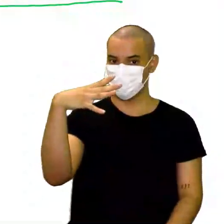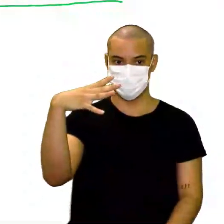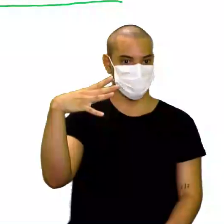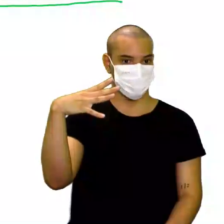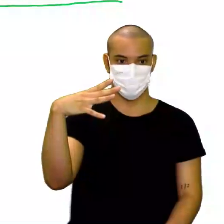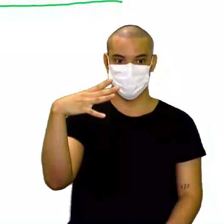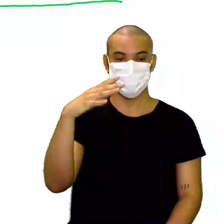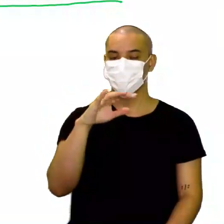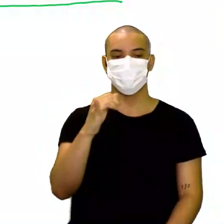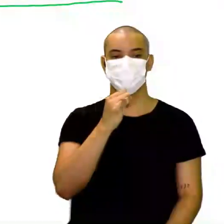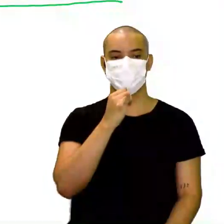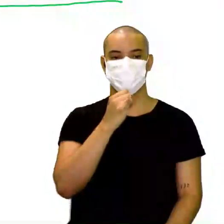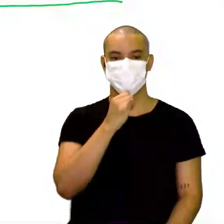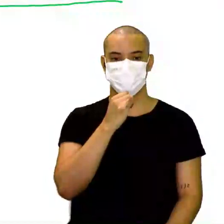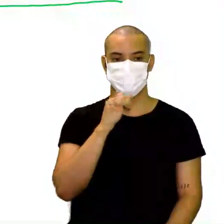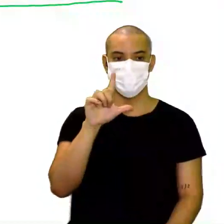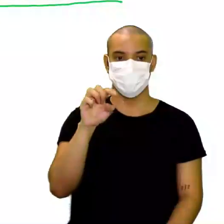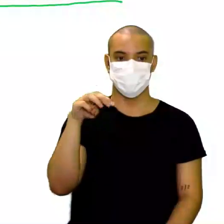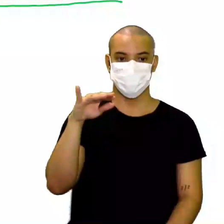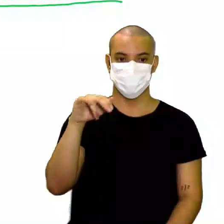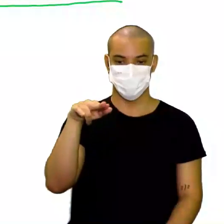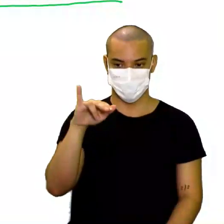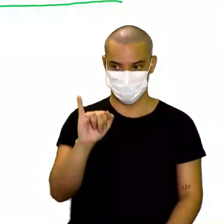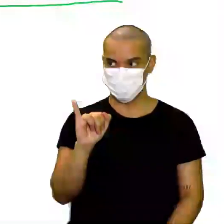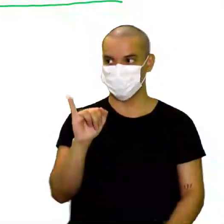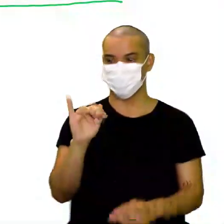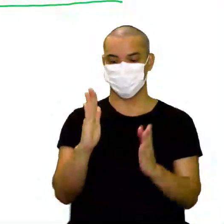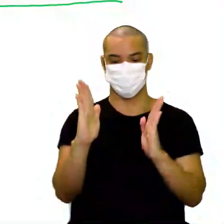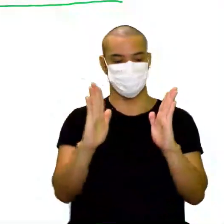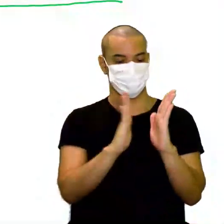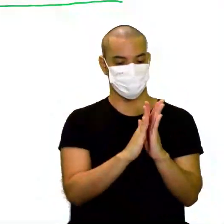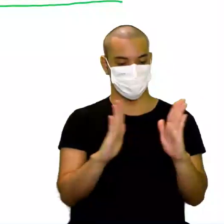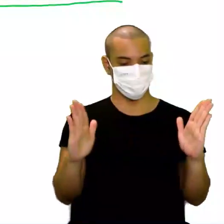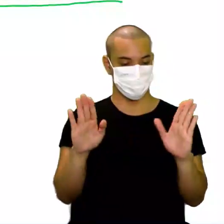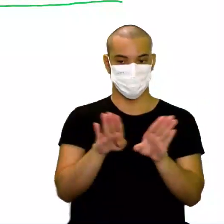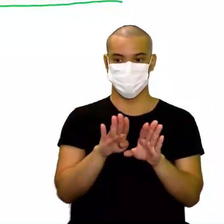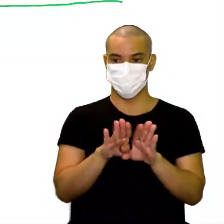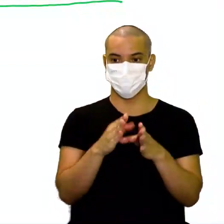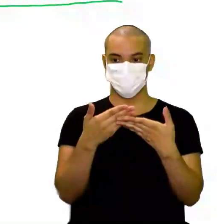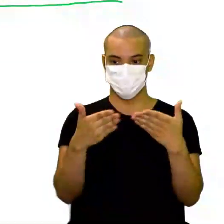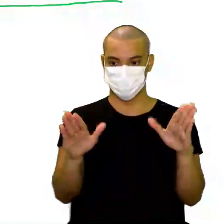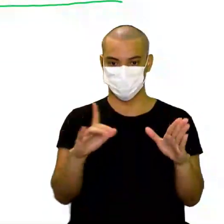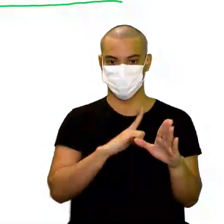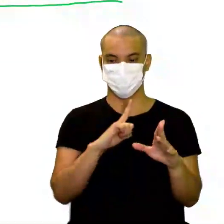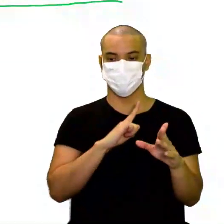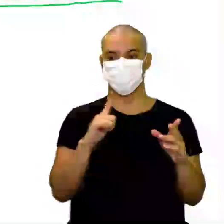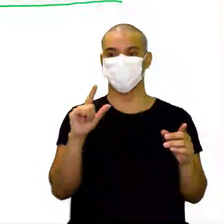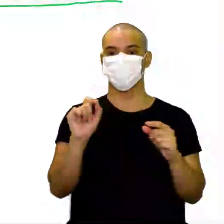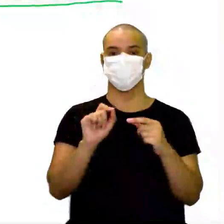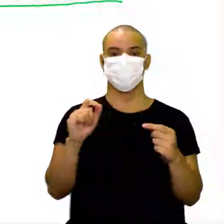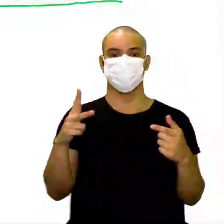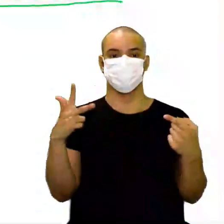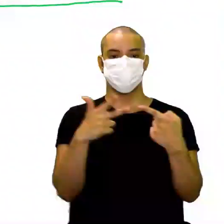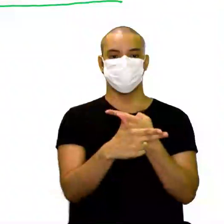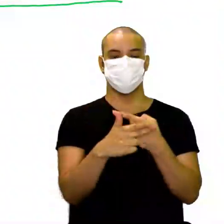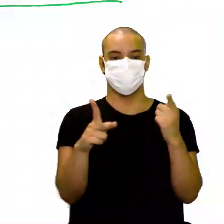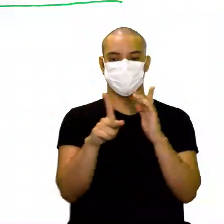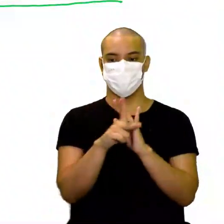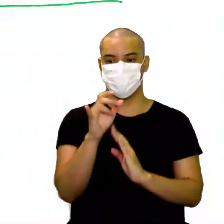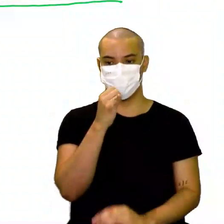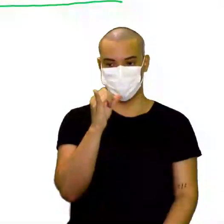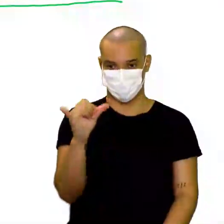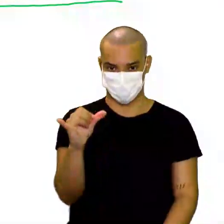essa lâmina, abre o circuito e também tem aí a interrupção da corrente